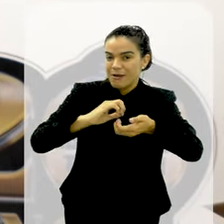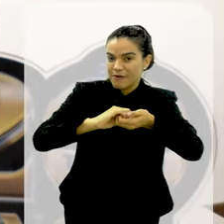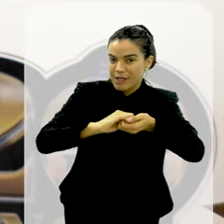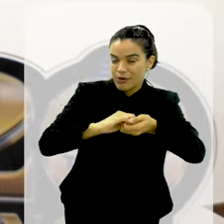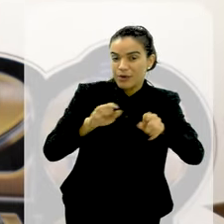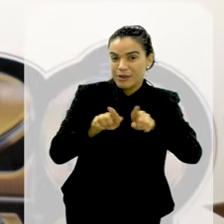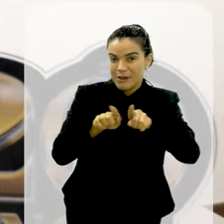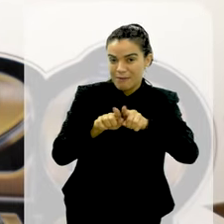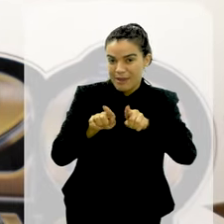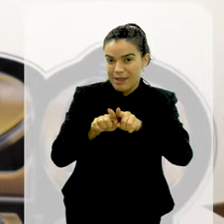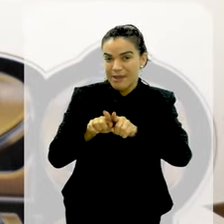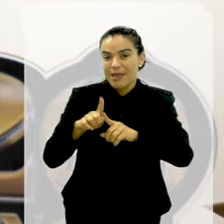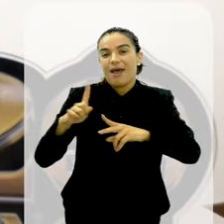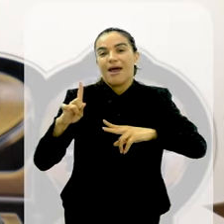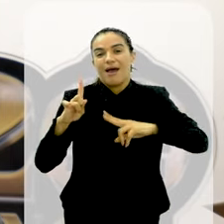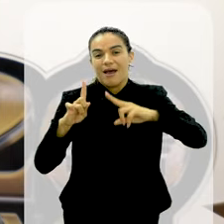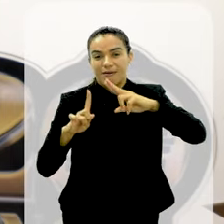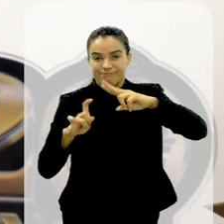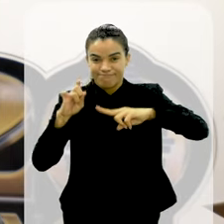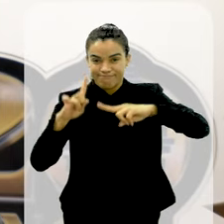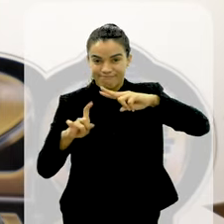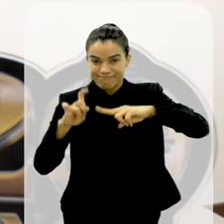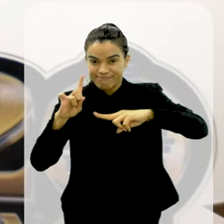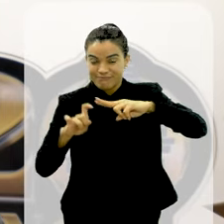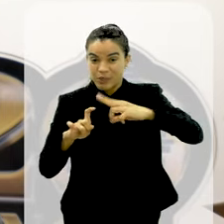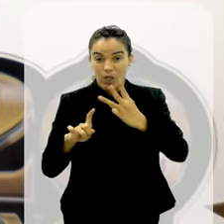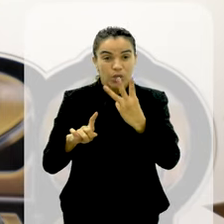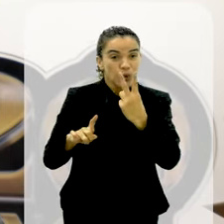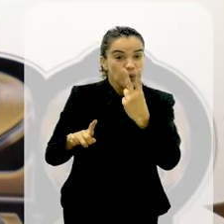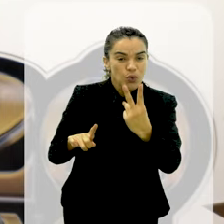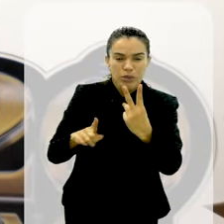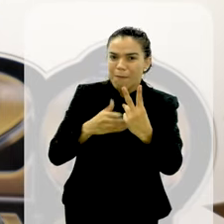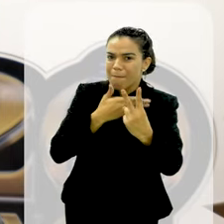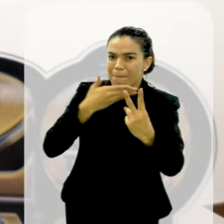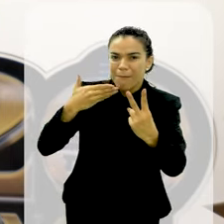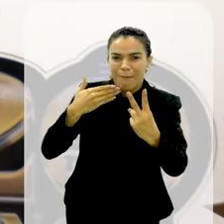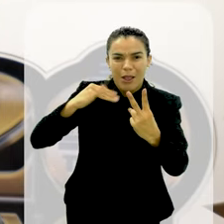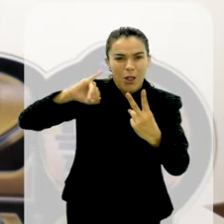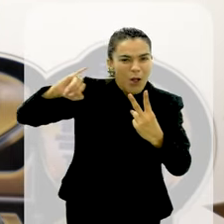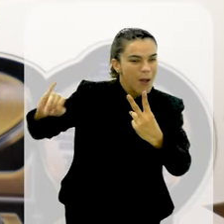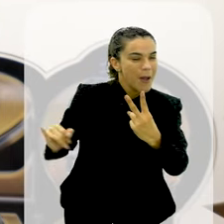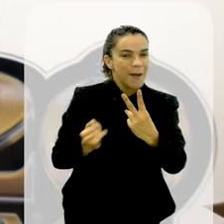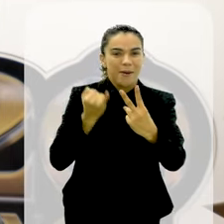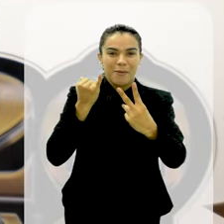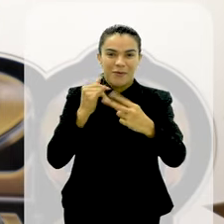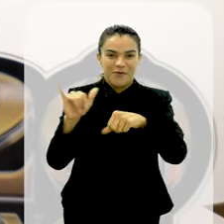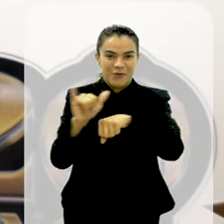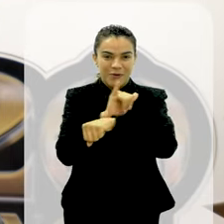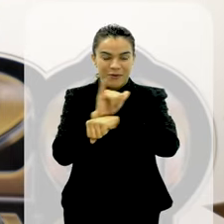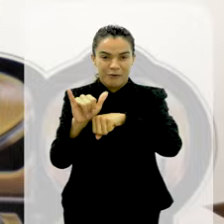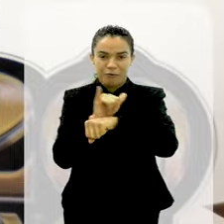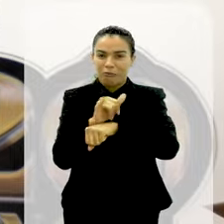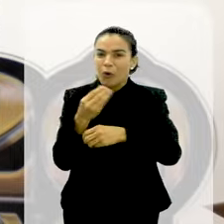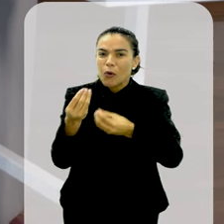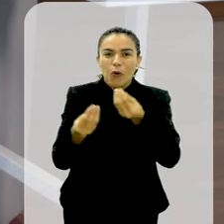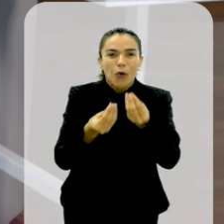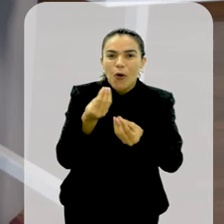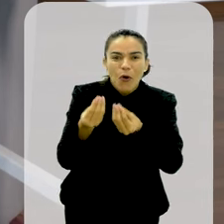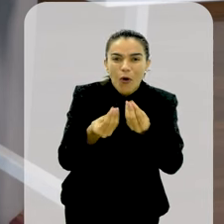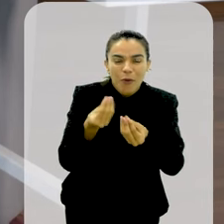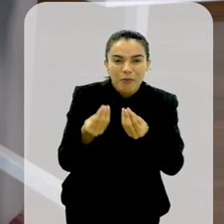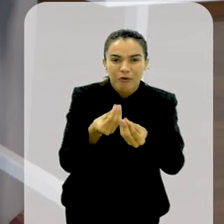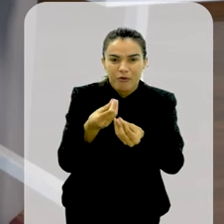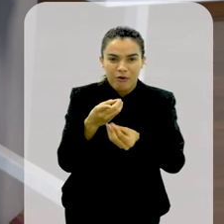Viradouro, e a Grande Rio, para os meninos, foram as duas escolas que melhor aproveitaram esse recurso. Como é